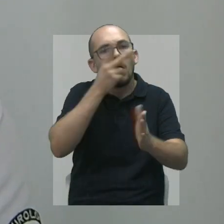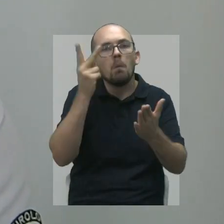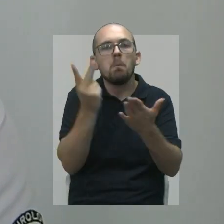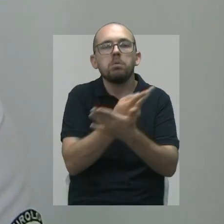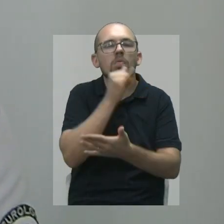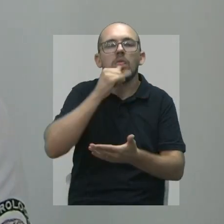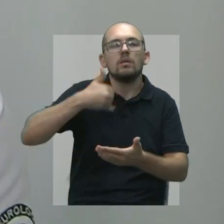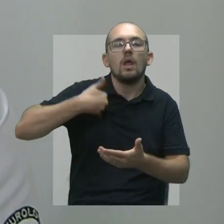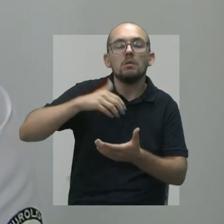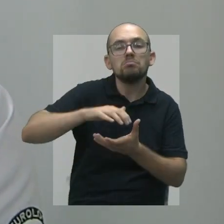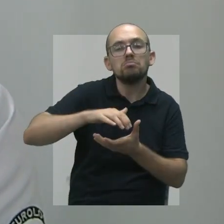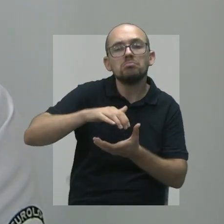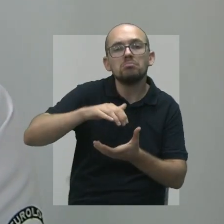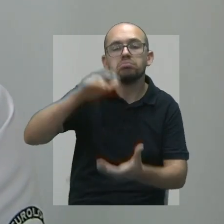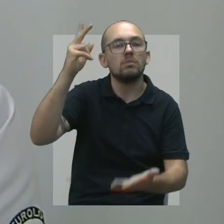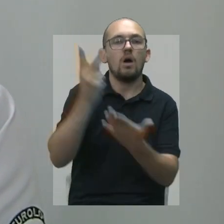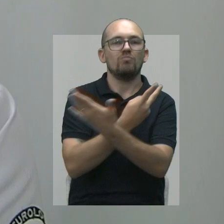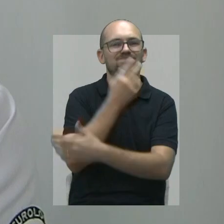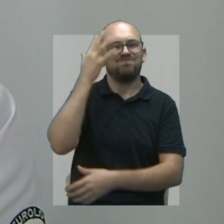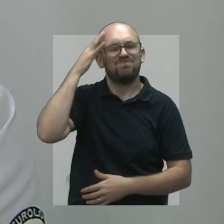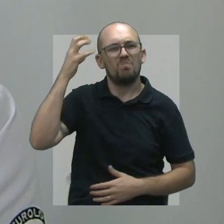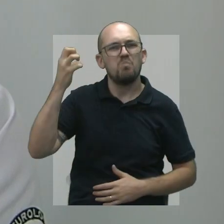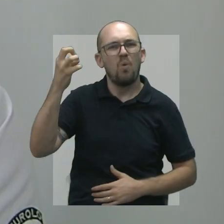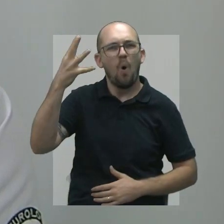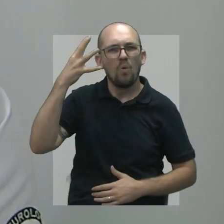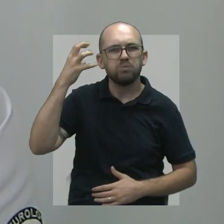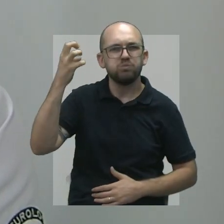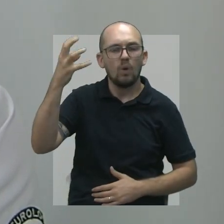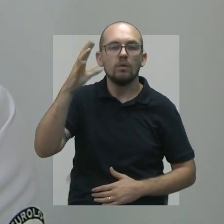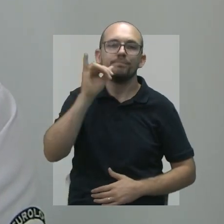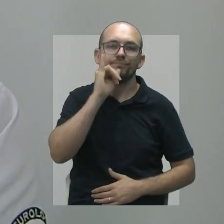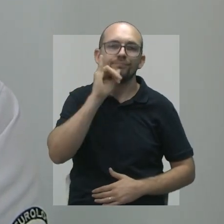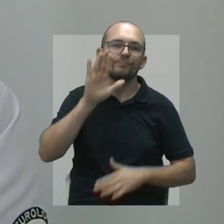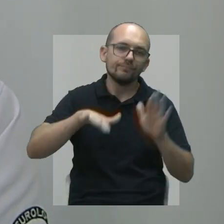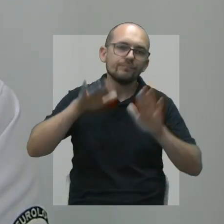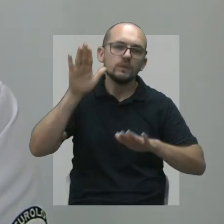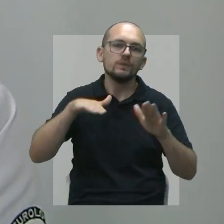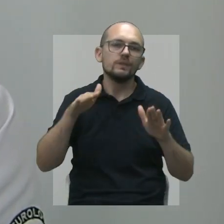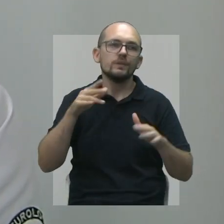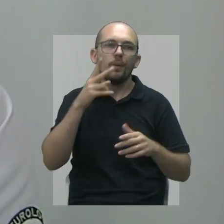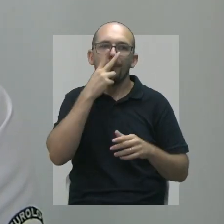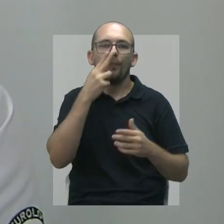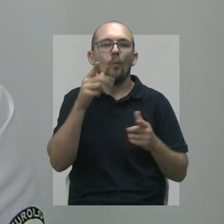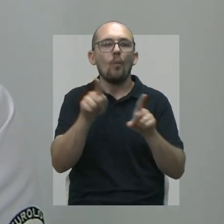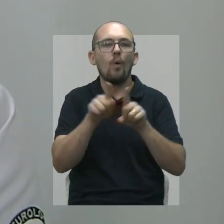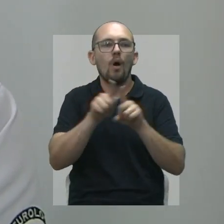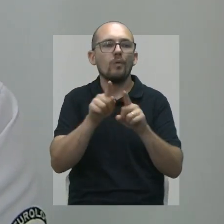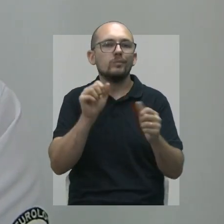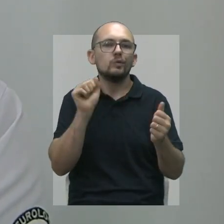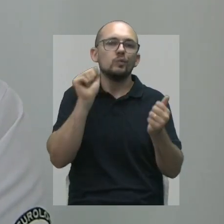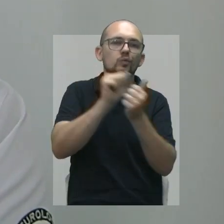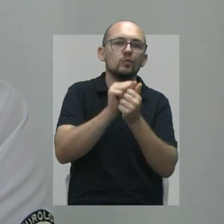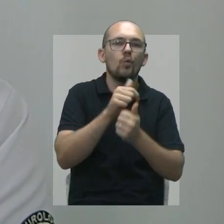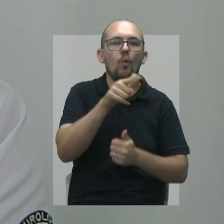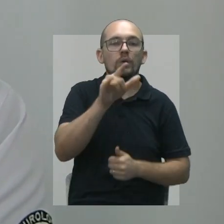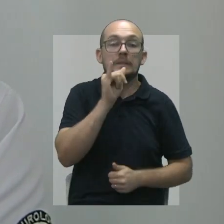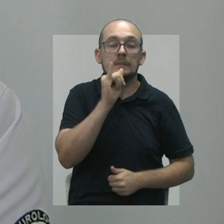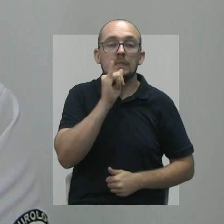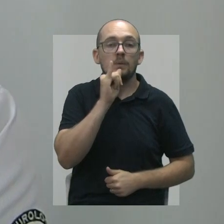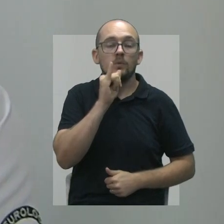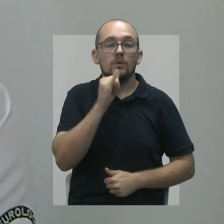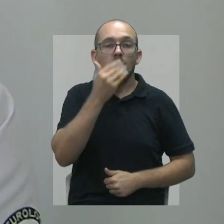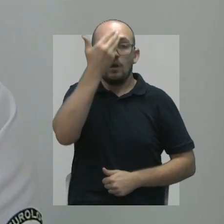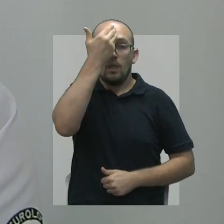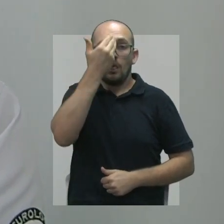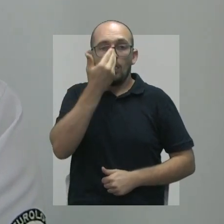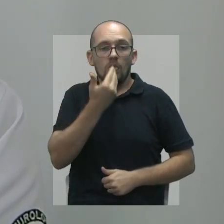por exemplo. E essa dor de cabeça vem muitas vezes acompanhada de outros sinais e sintomas, como perda de força de um lado